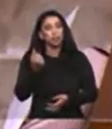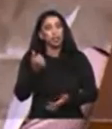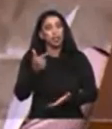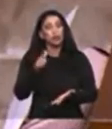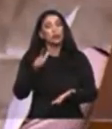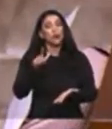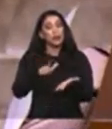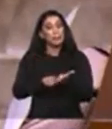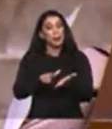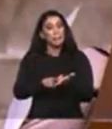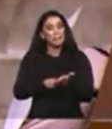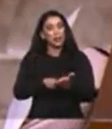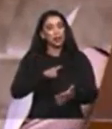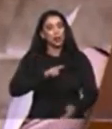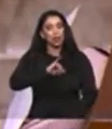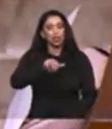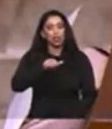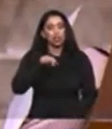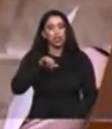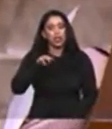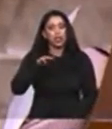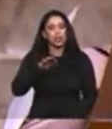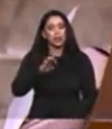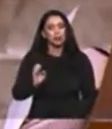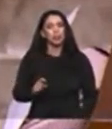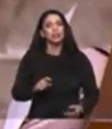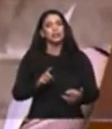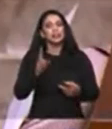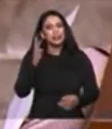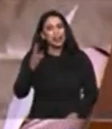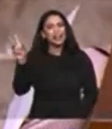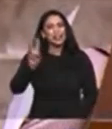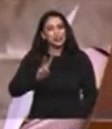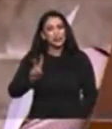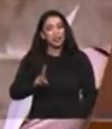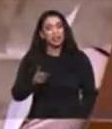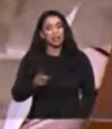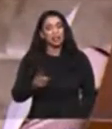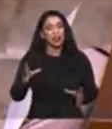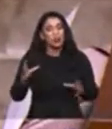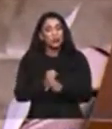espécie de Jaime Alves de Oliveira, em 3 oportunidades, no valor total de R$